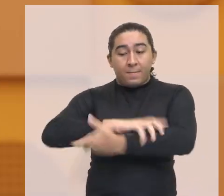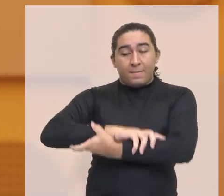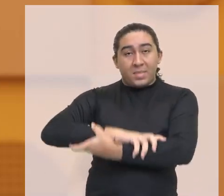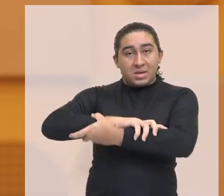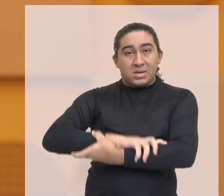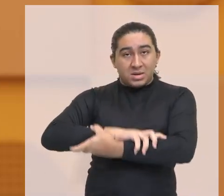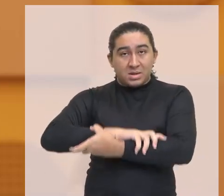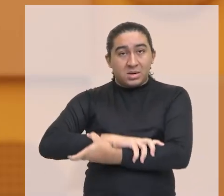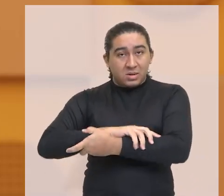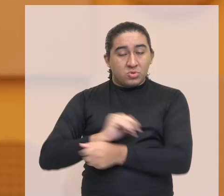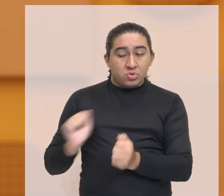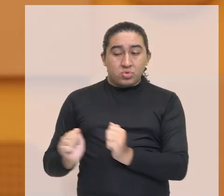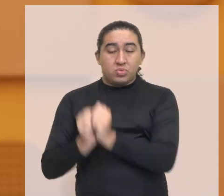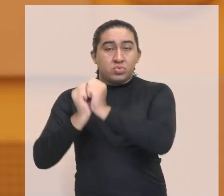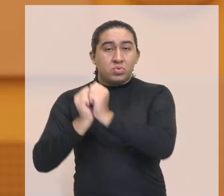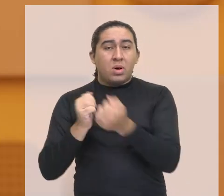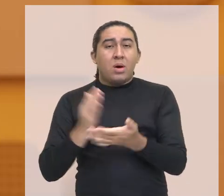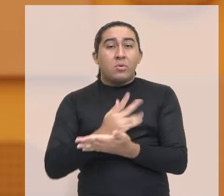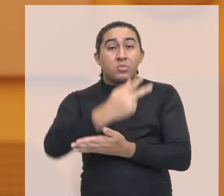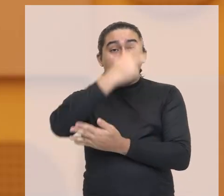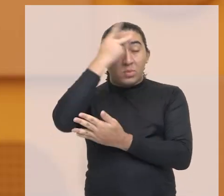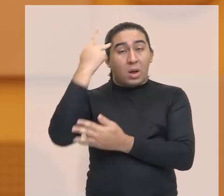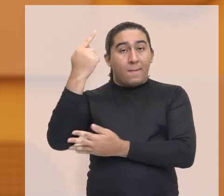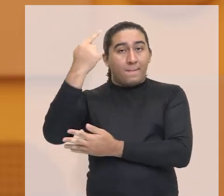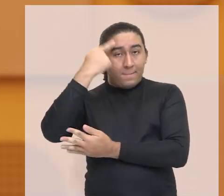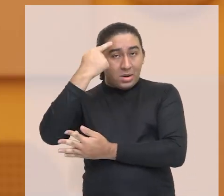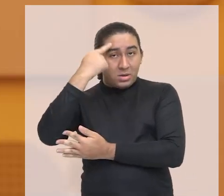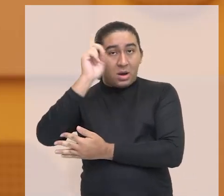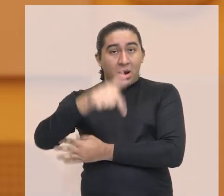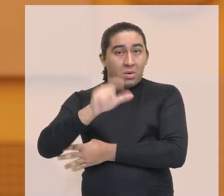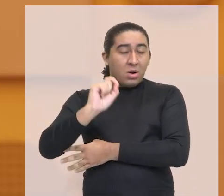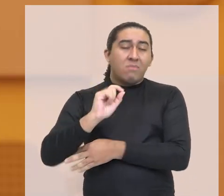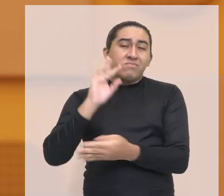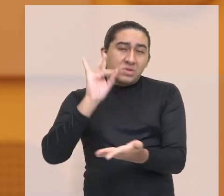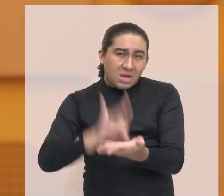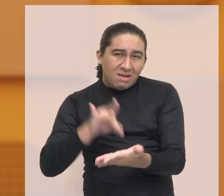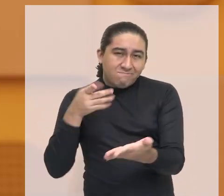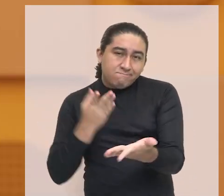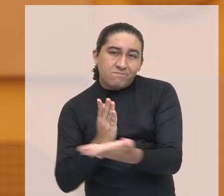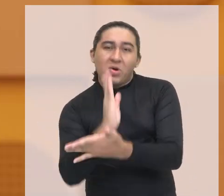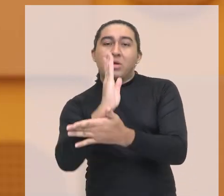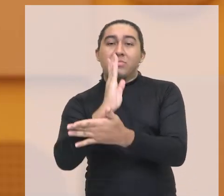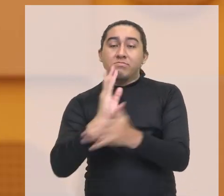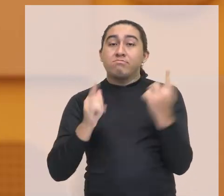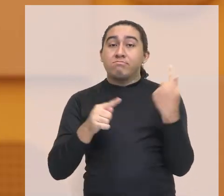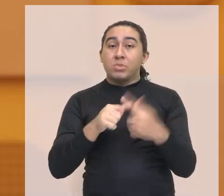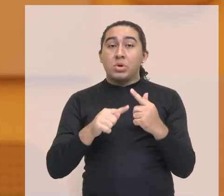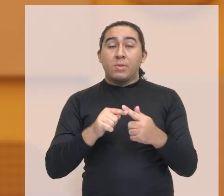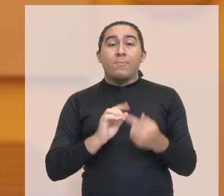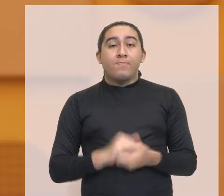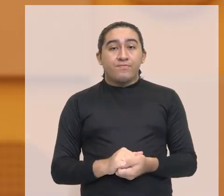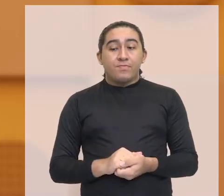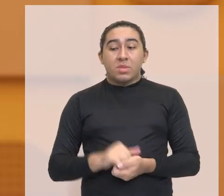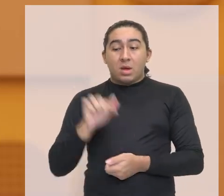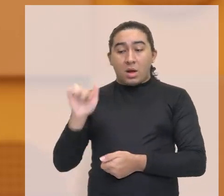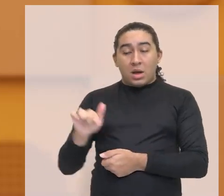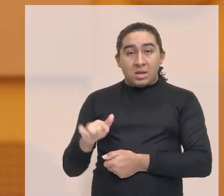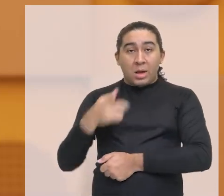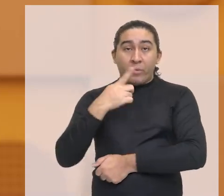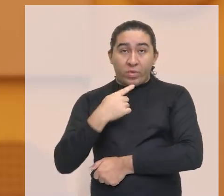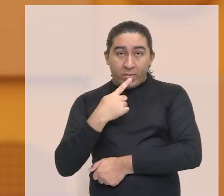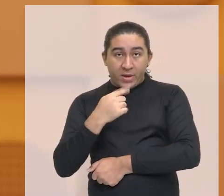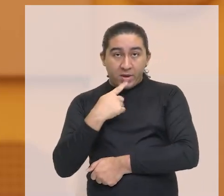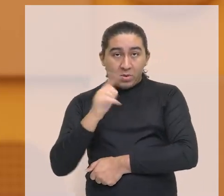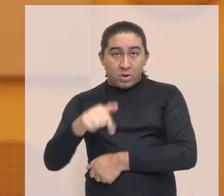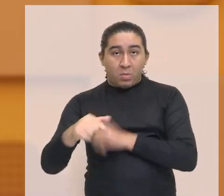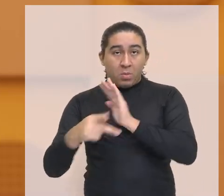aliados. Muitos dizem que foi um papel definitivo, haja vista que o Exército Vermelho, que era o